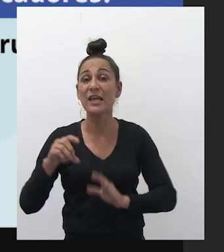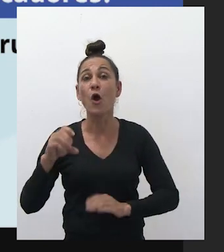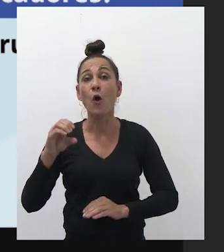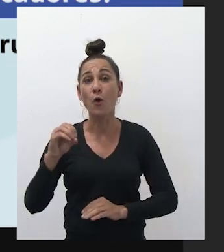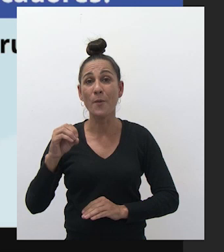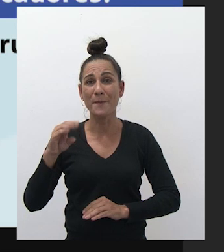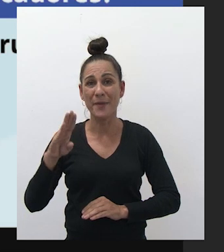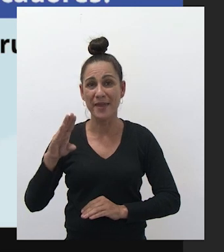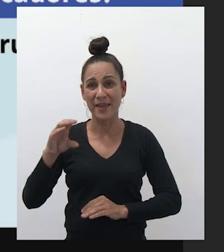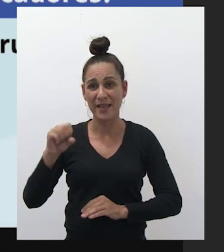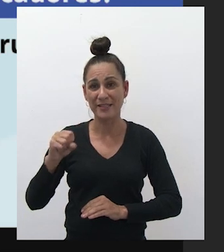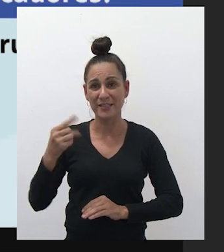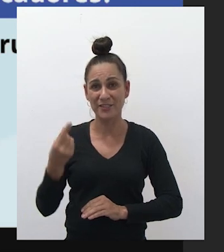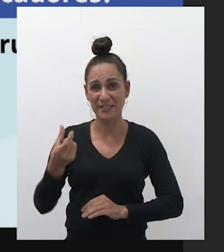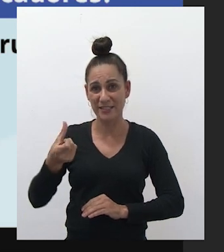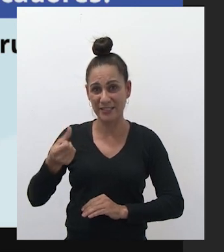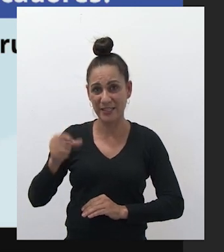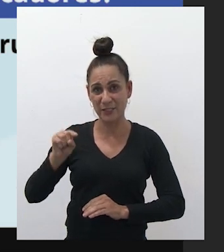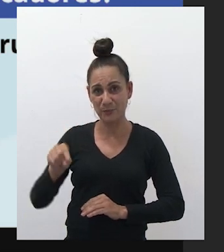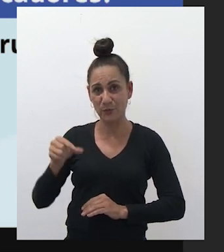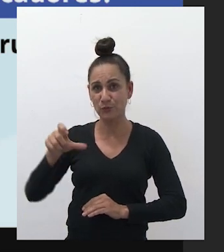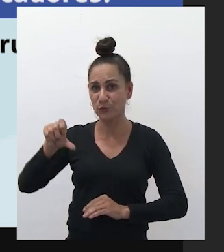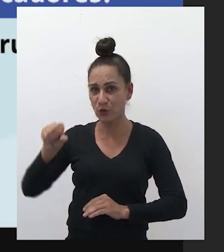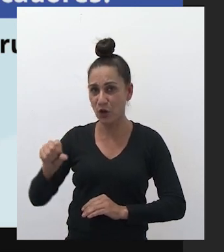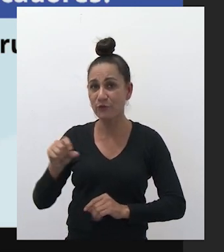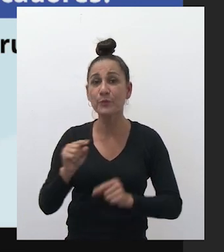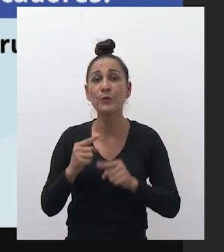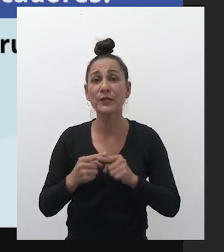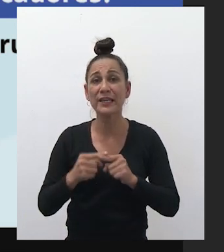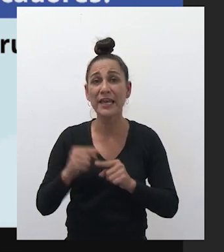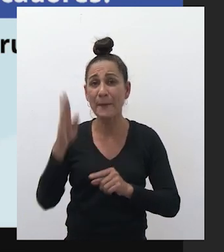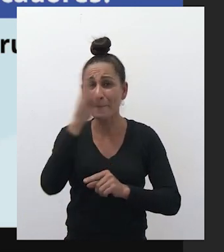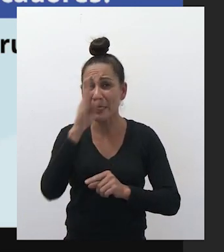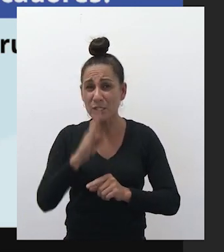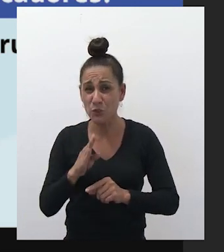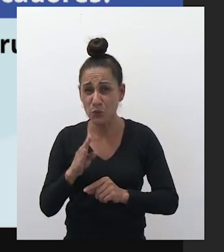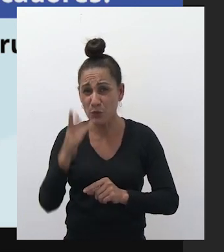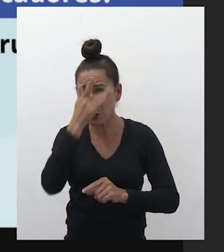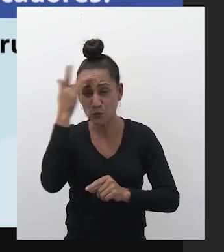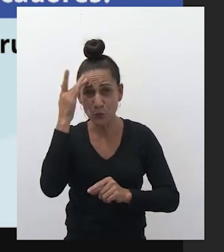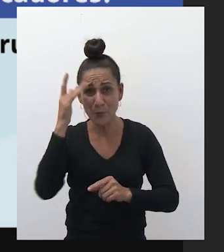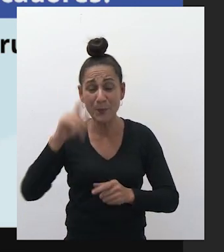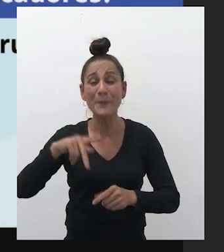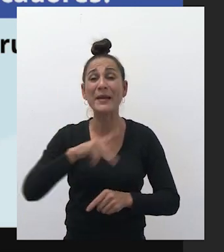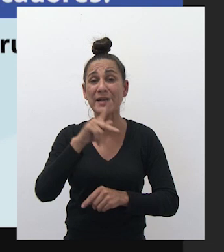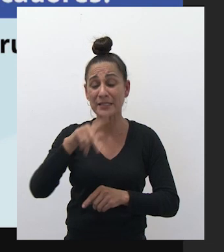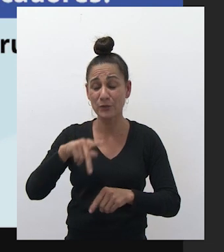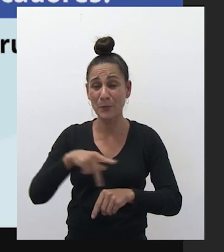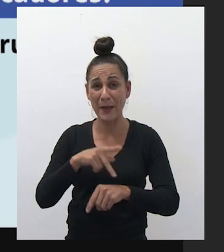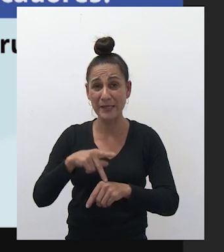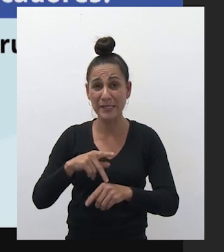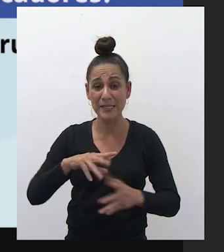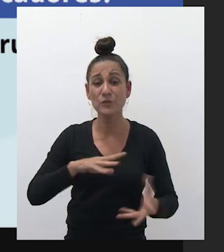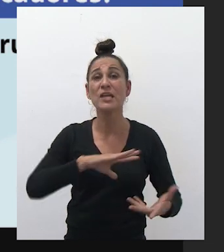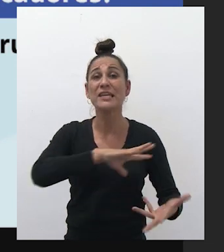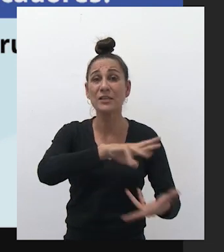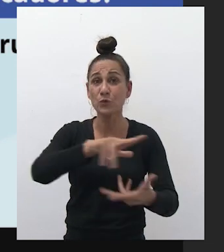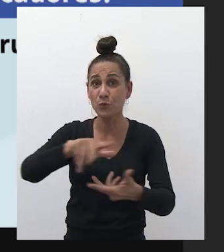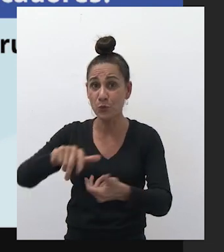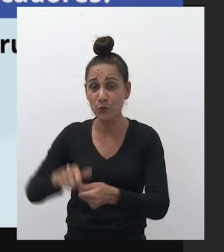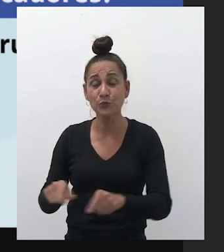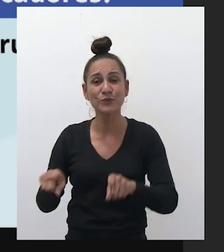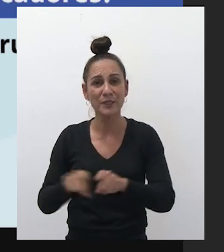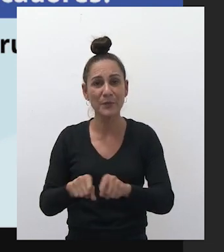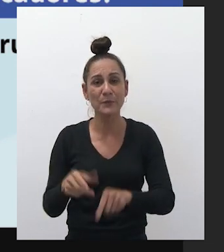16.9, porque é um problema que acomete as pessoas aqui no Brasil e no mundo também. E daí esse interesse da